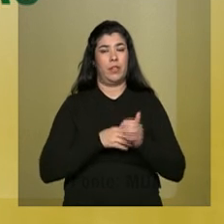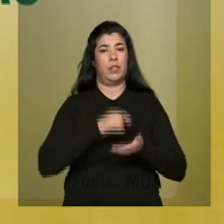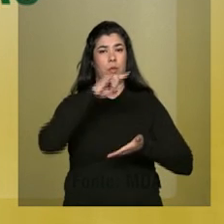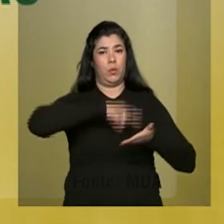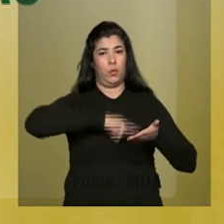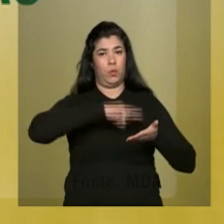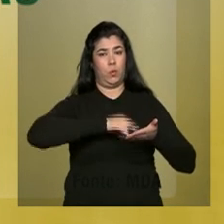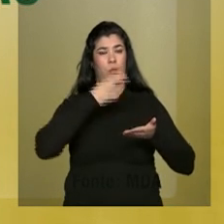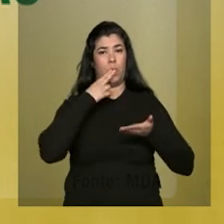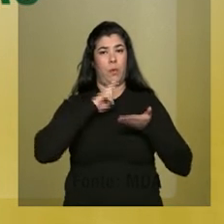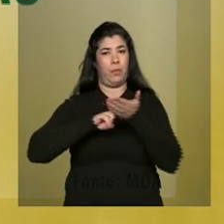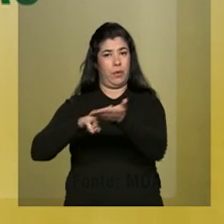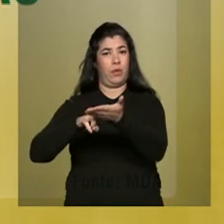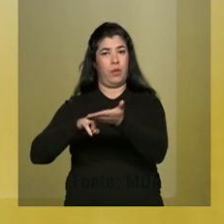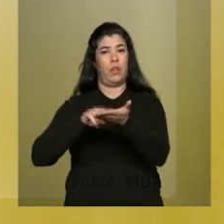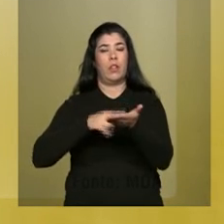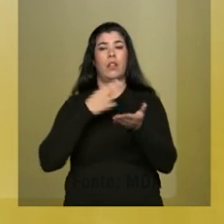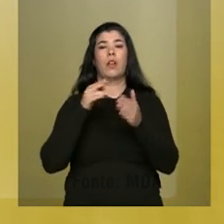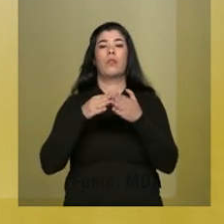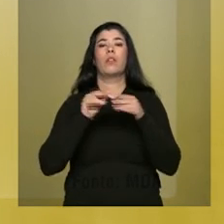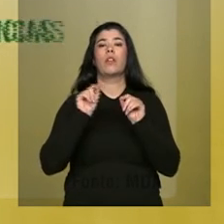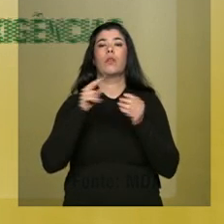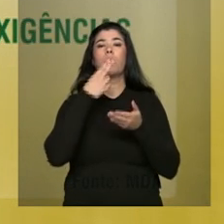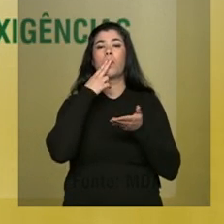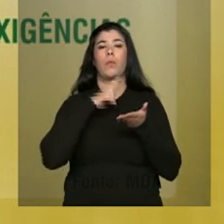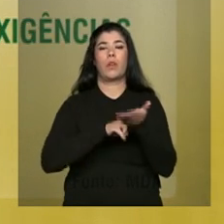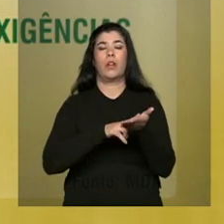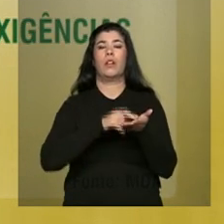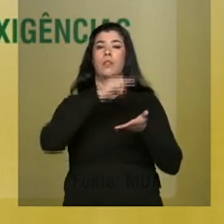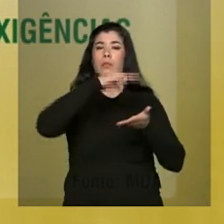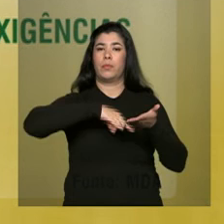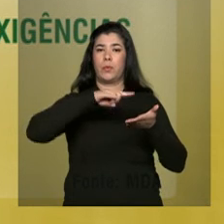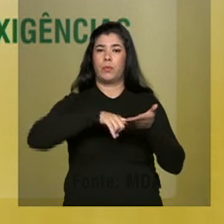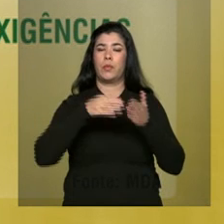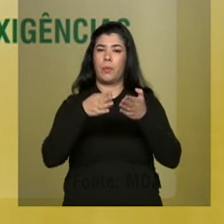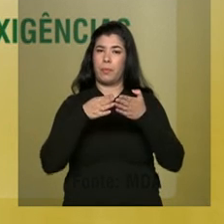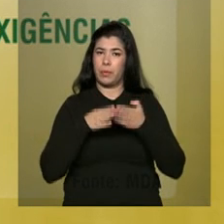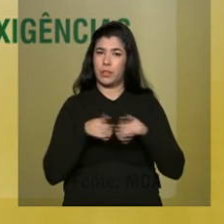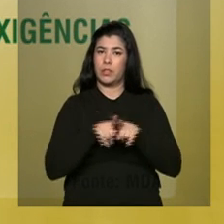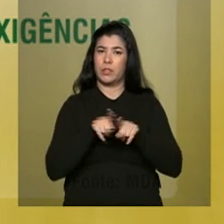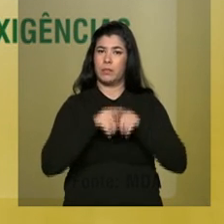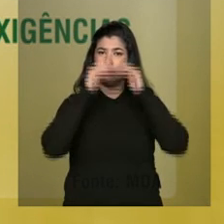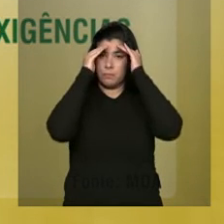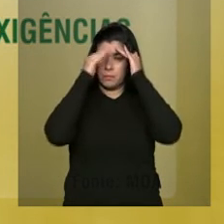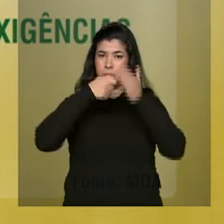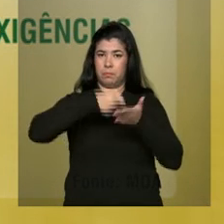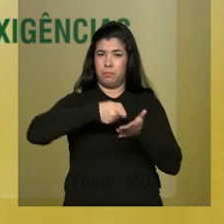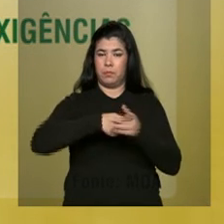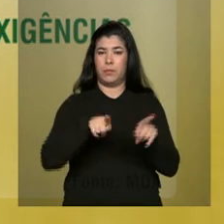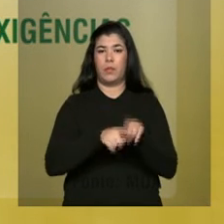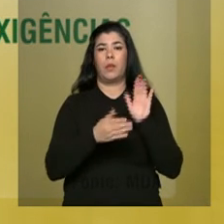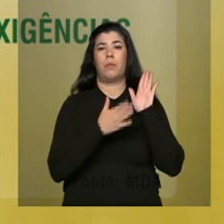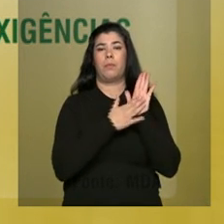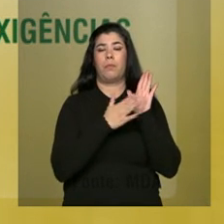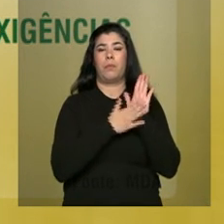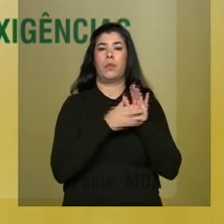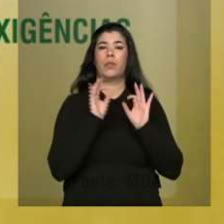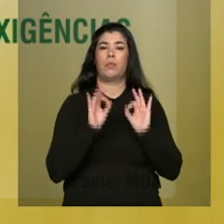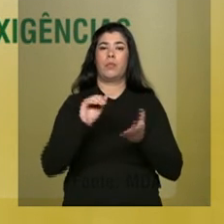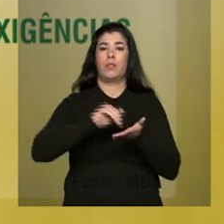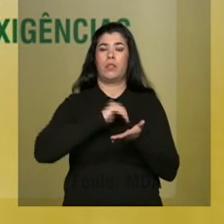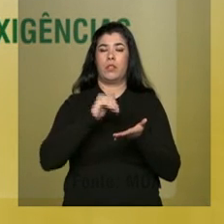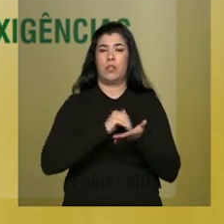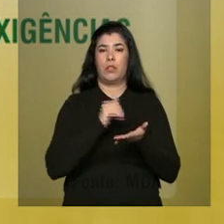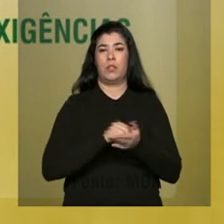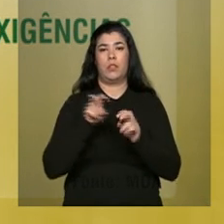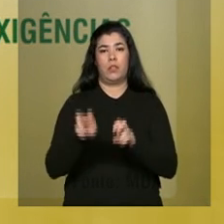pelos Correios uma carta de solicitação, a declaração de cumprimento das exigências e a proposta para a Secretaria